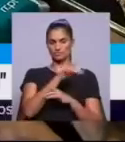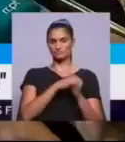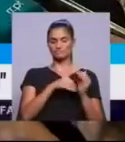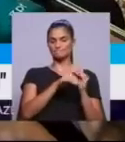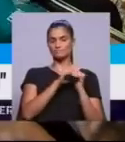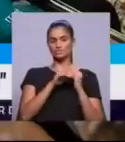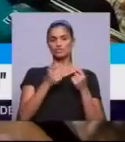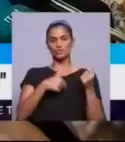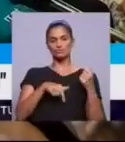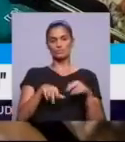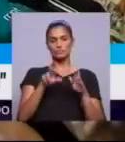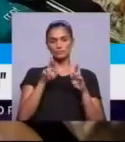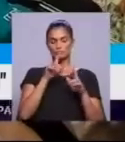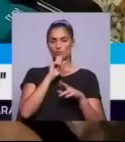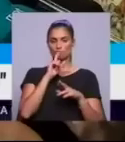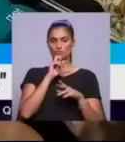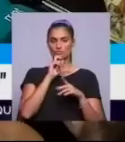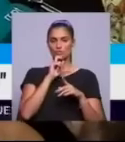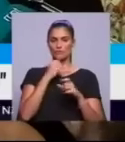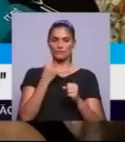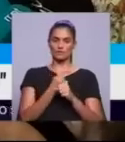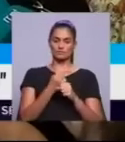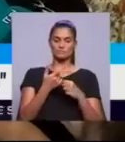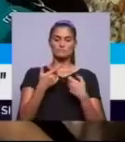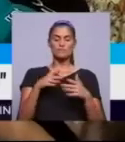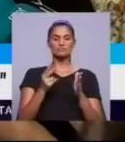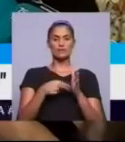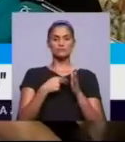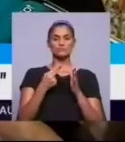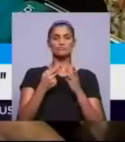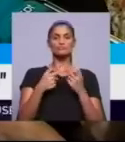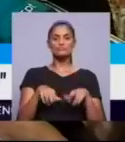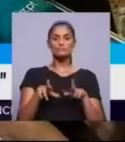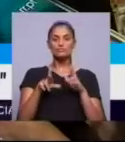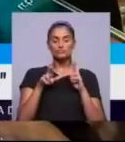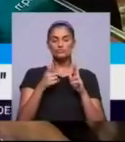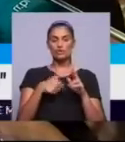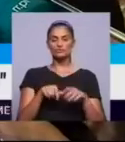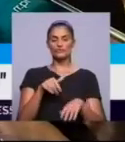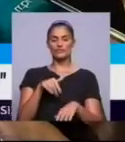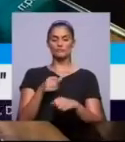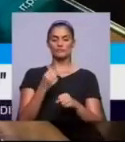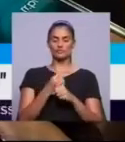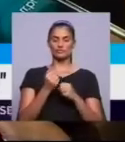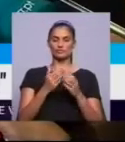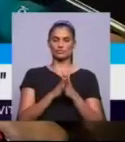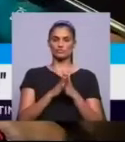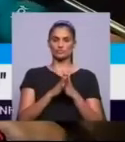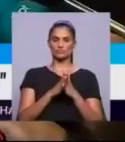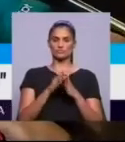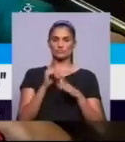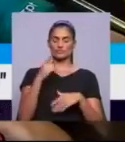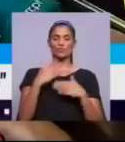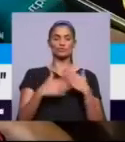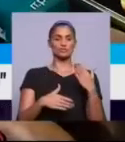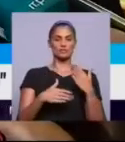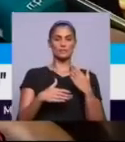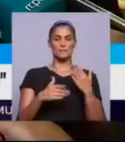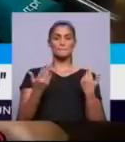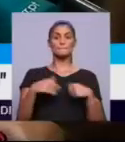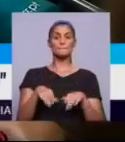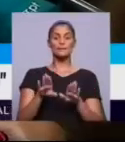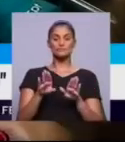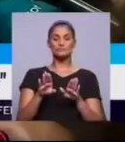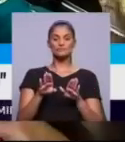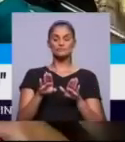Esperamos que elas possam ser cumpridos mas esperamos estamos faremos Tudo Para que sejam Compridas mas